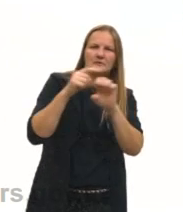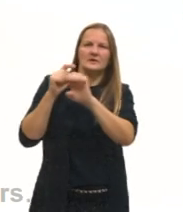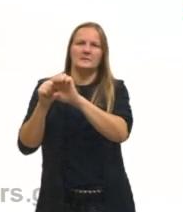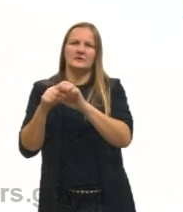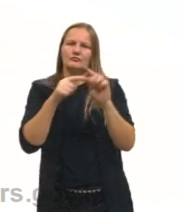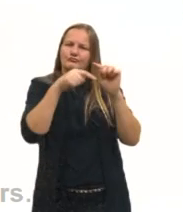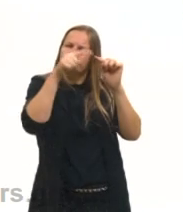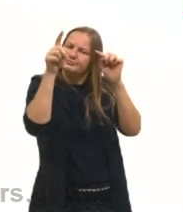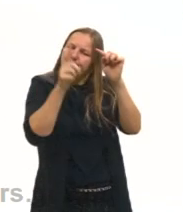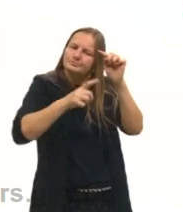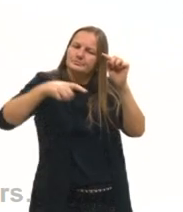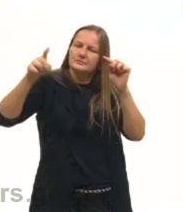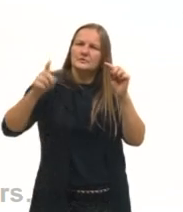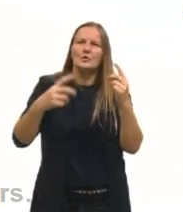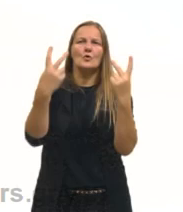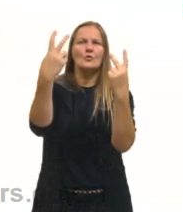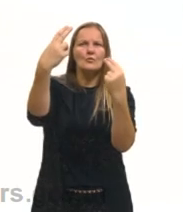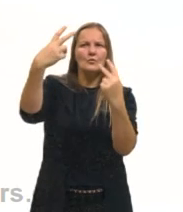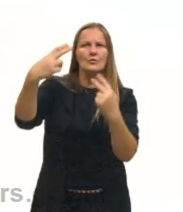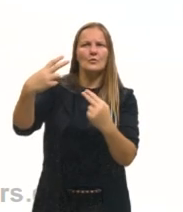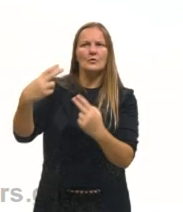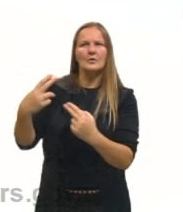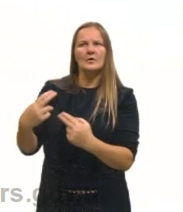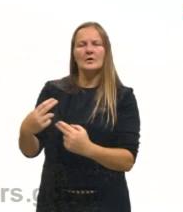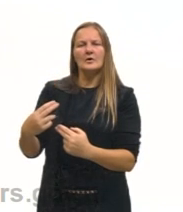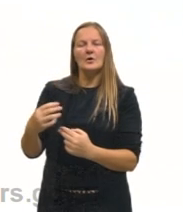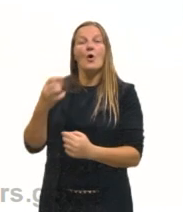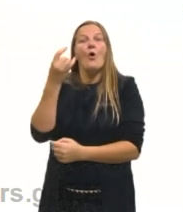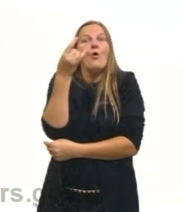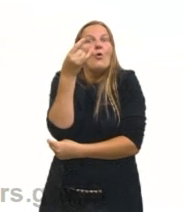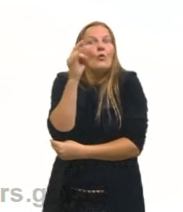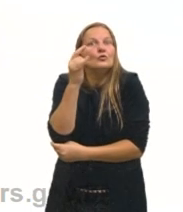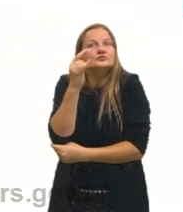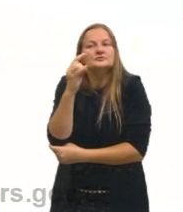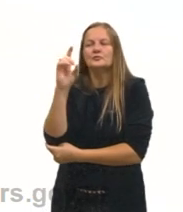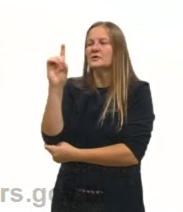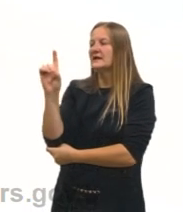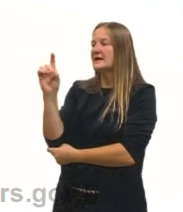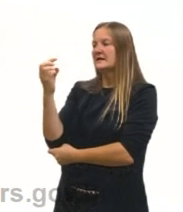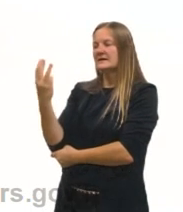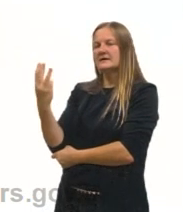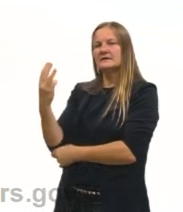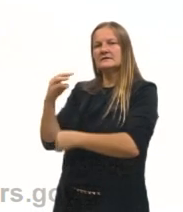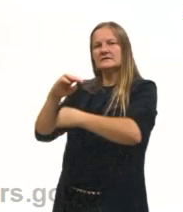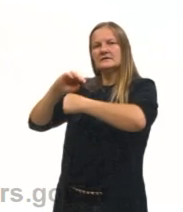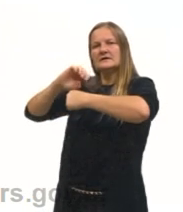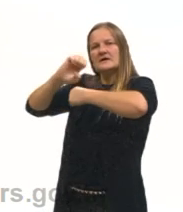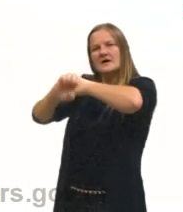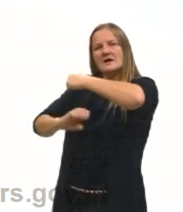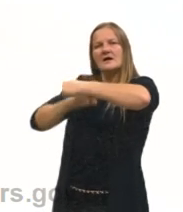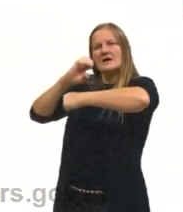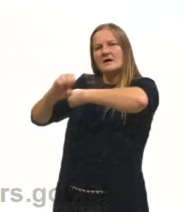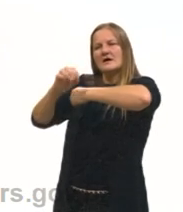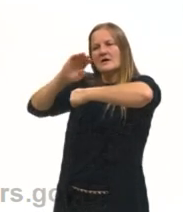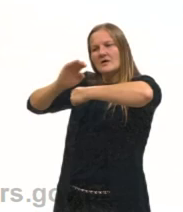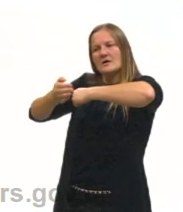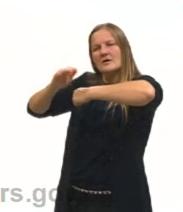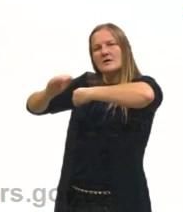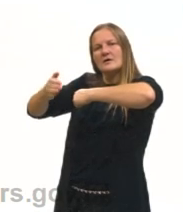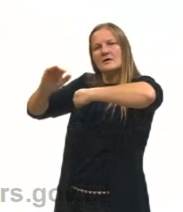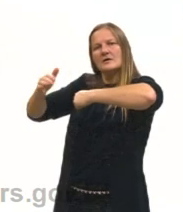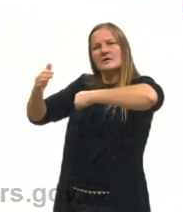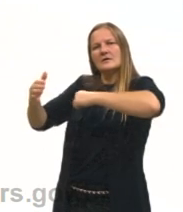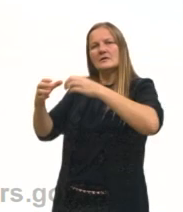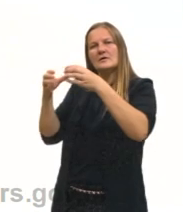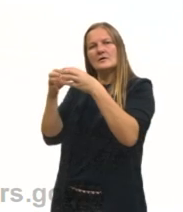verificar que ambos terminam com de três tá sempre terminam com de três O que que significa quando ele tem